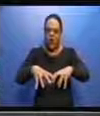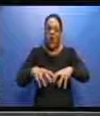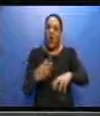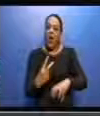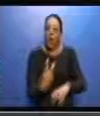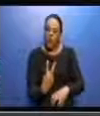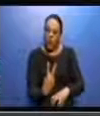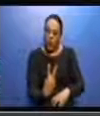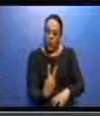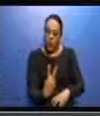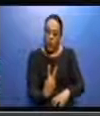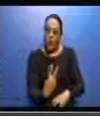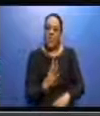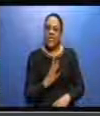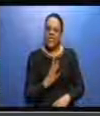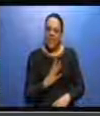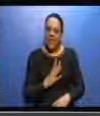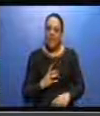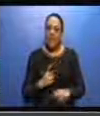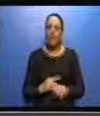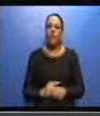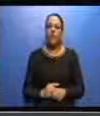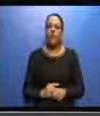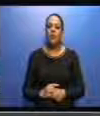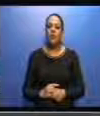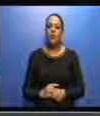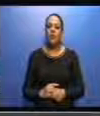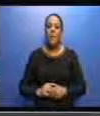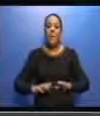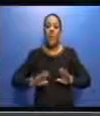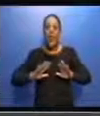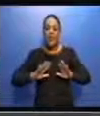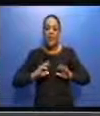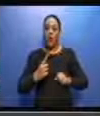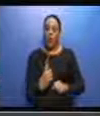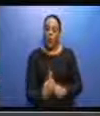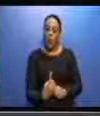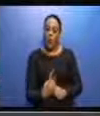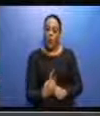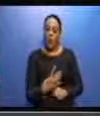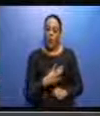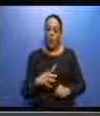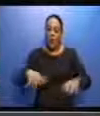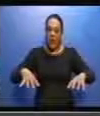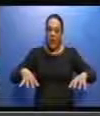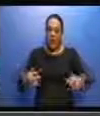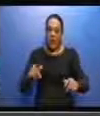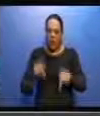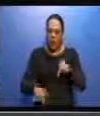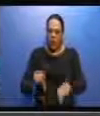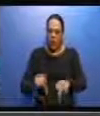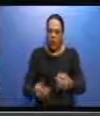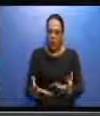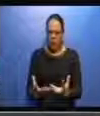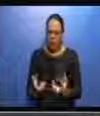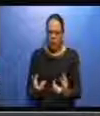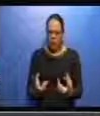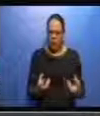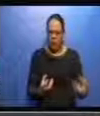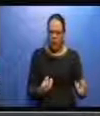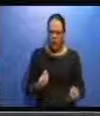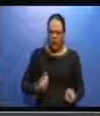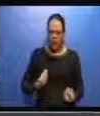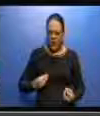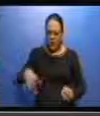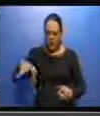pode pensar que se trata de uma única cidade né mas na verdade as fronteiras ou o limite os